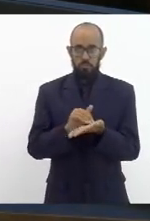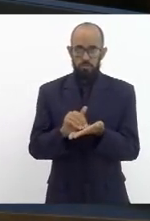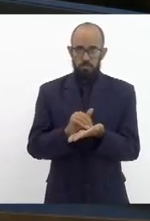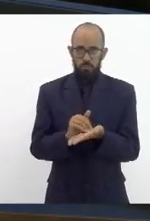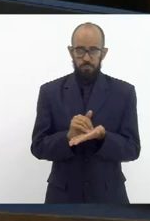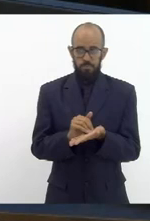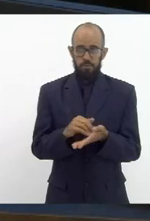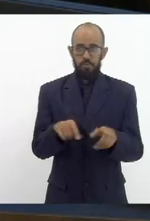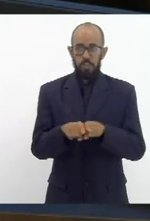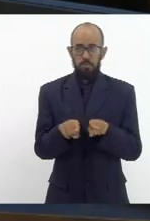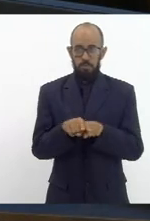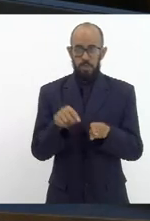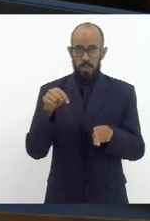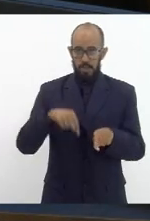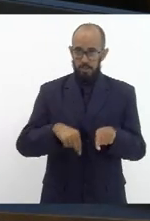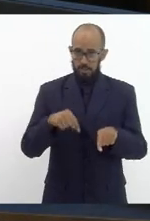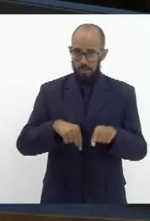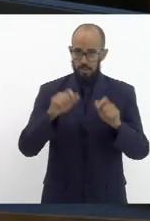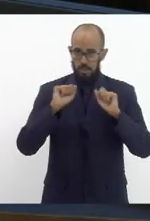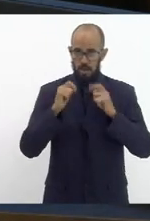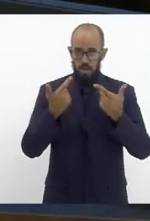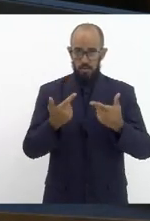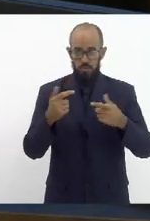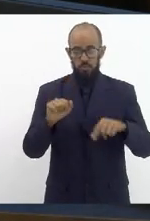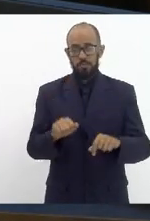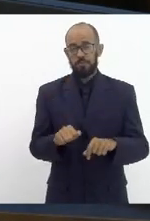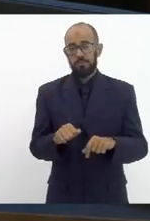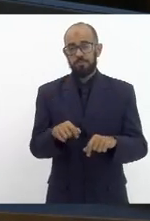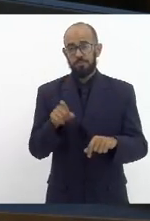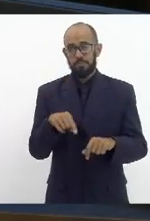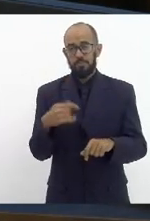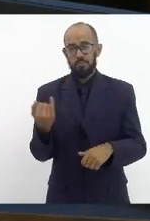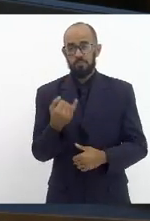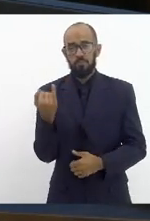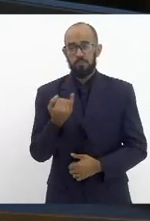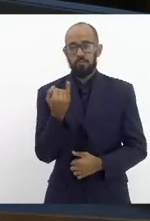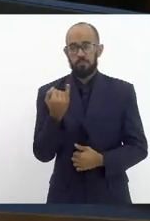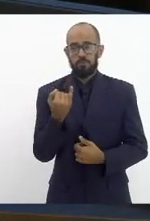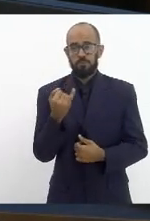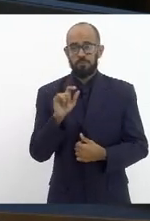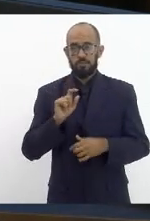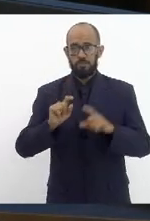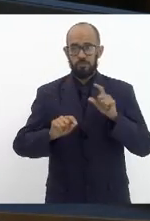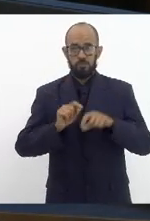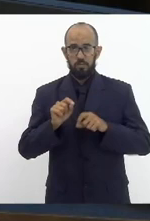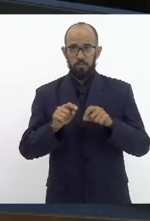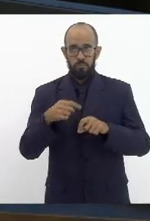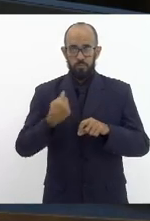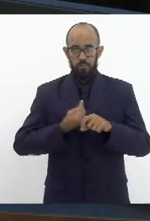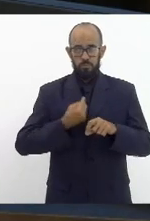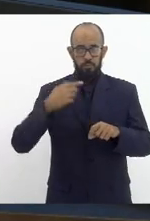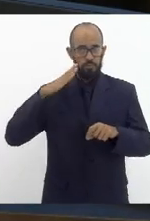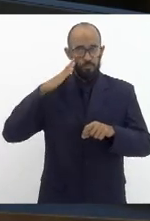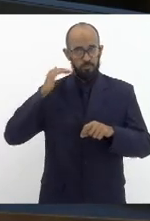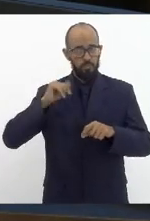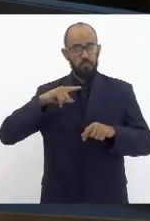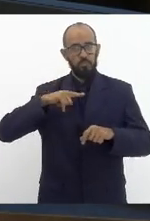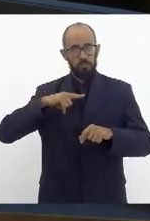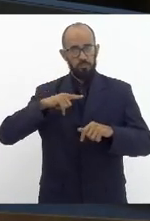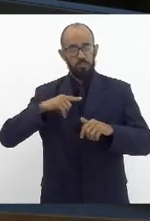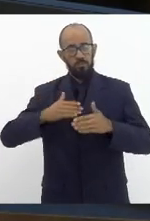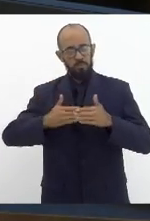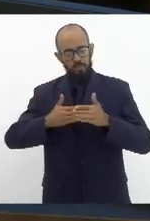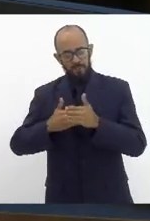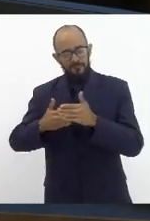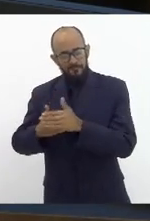austeridade dessa casa também. Então, é fundamental que a gente saiba que tenha obstáculos a serem